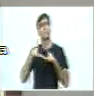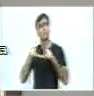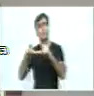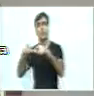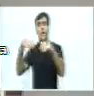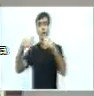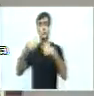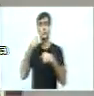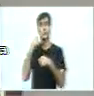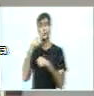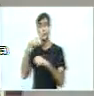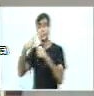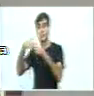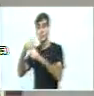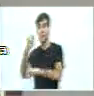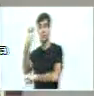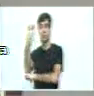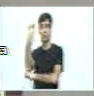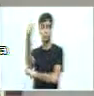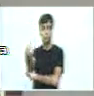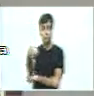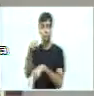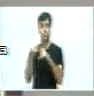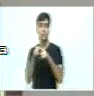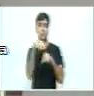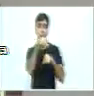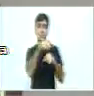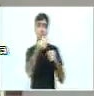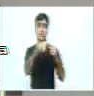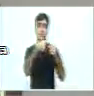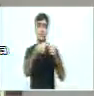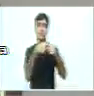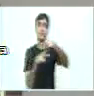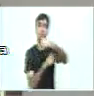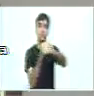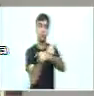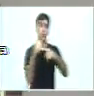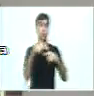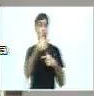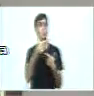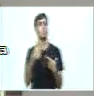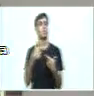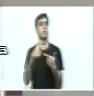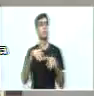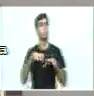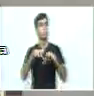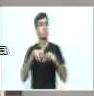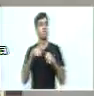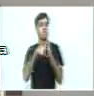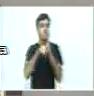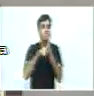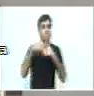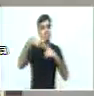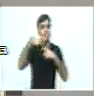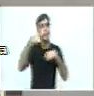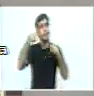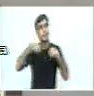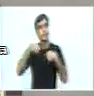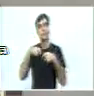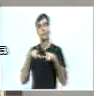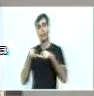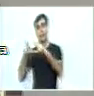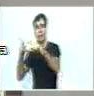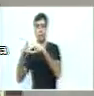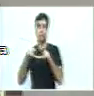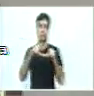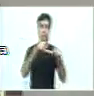tanto para Muriaé quanto para Ponte Nova, que não faz o serviço de radioterapia, e tem que submeter a uma viagem a